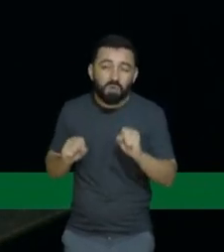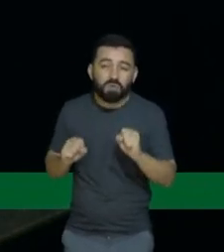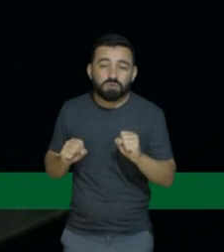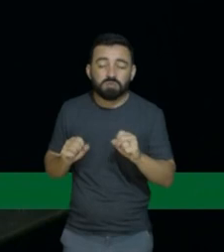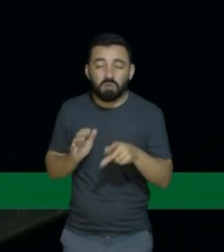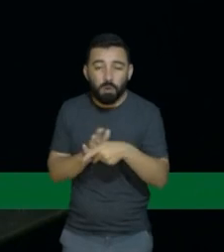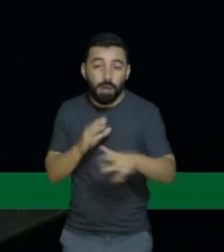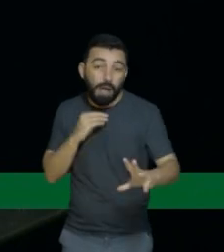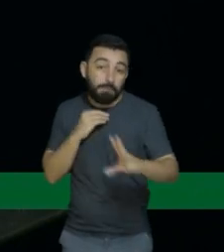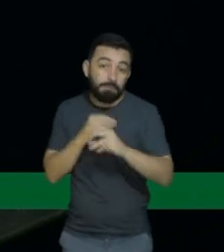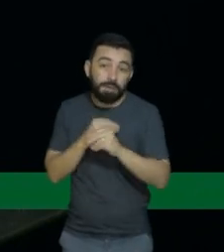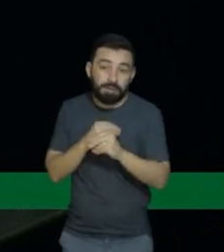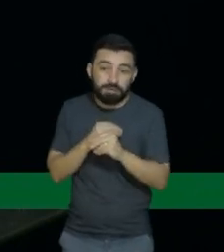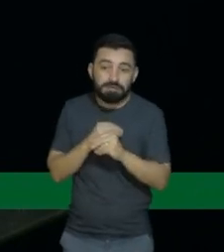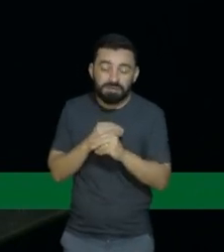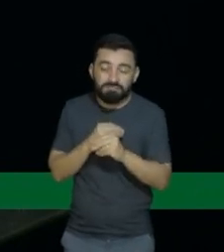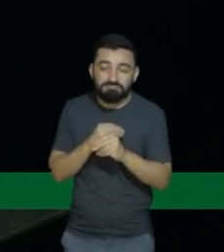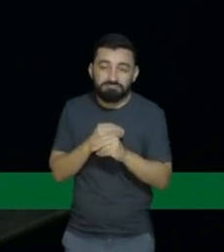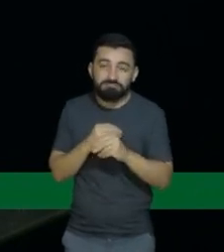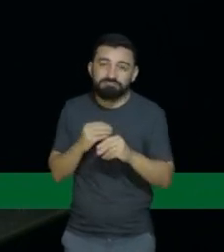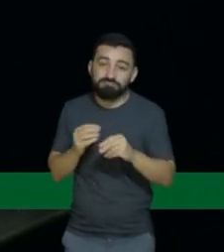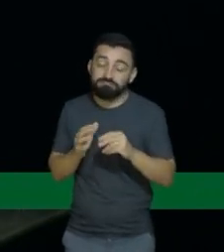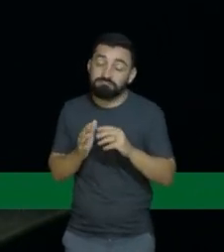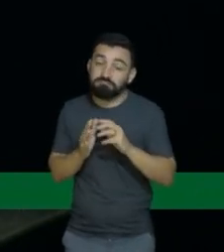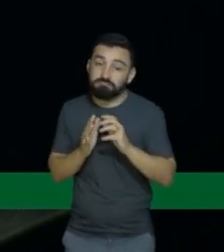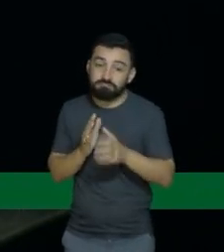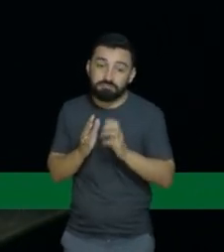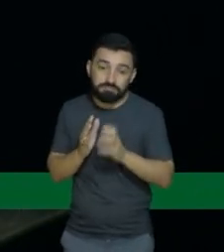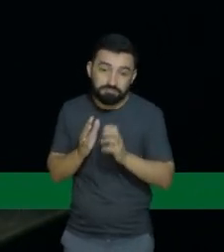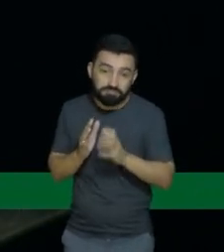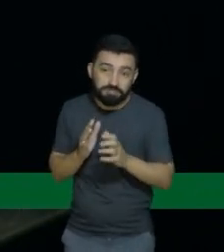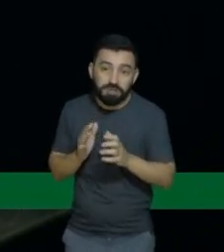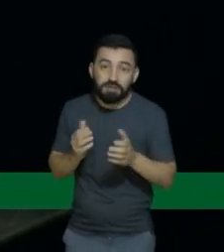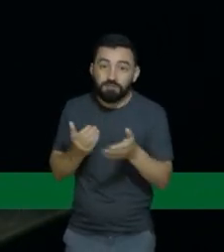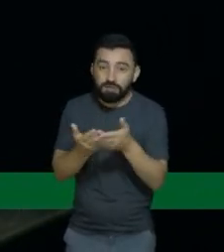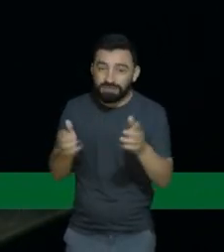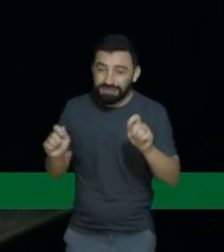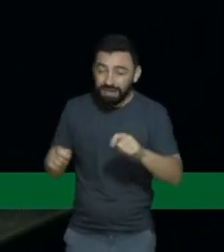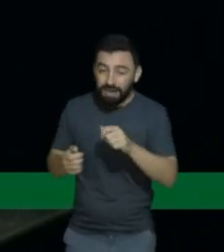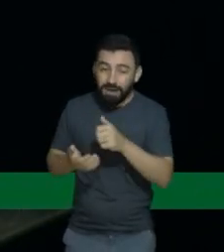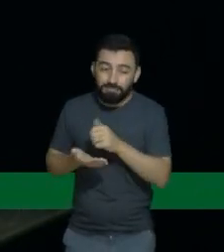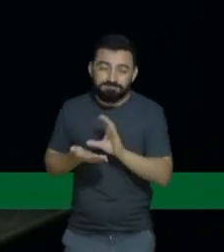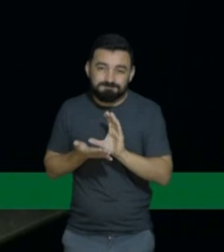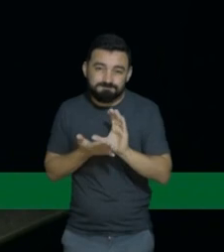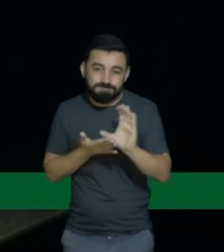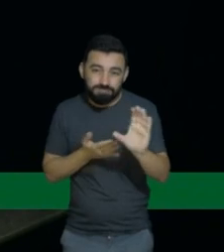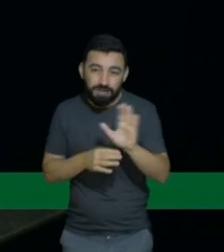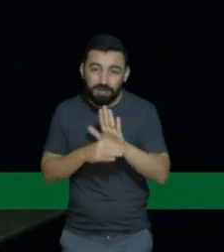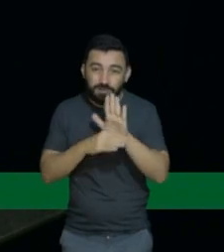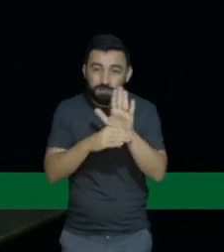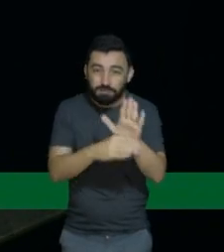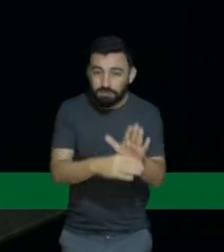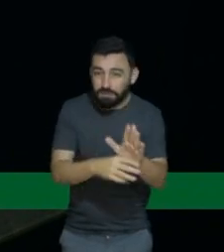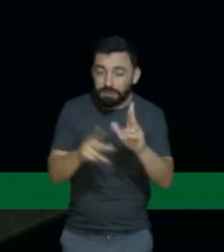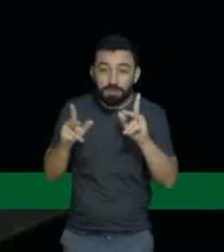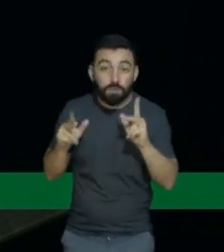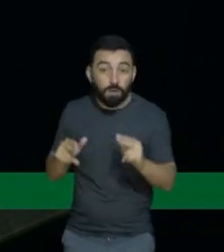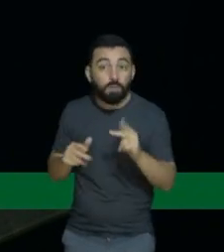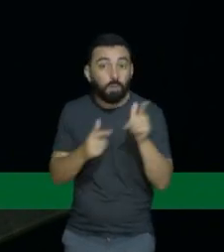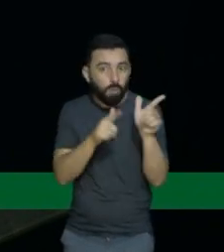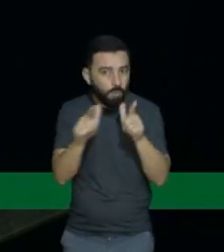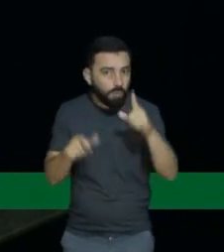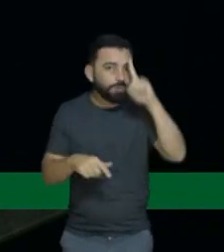emenda de bancada que vocês possam nos suprir desse valor Como assim também os outros